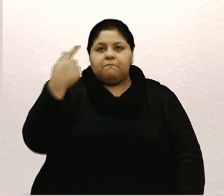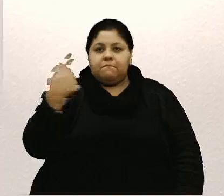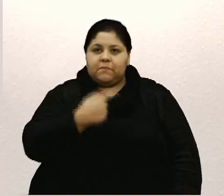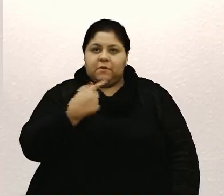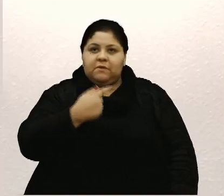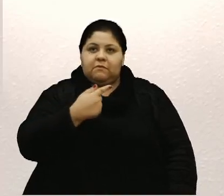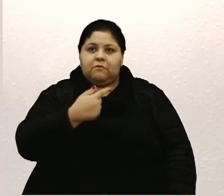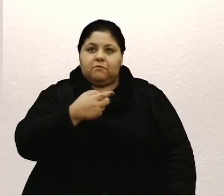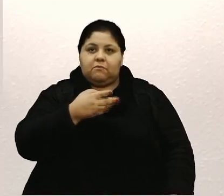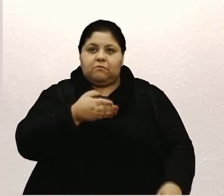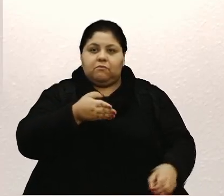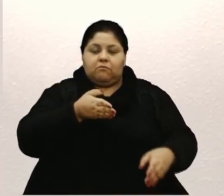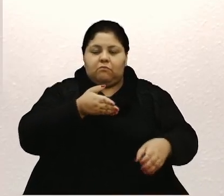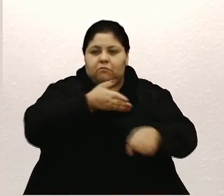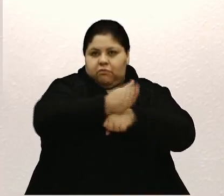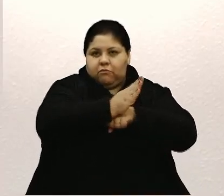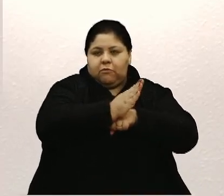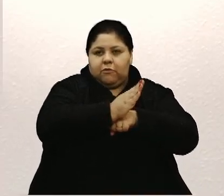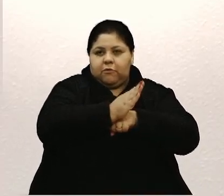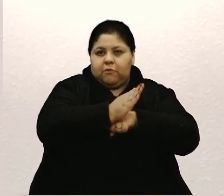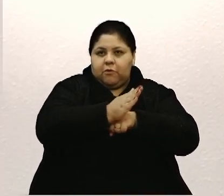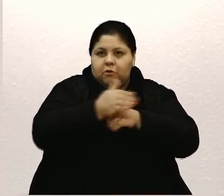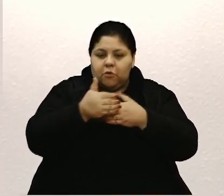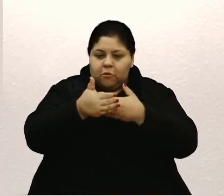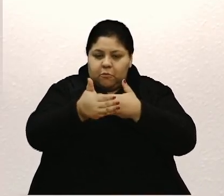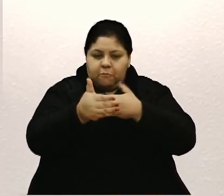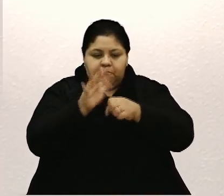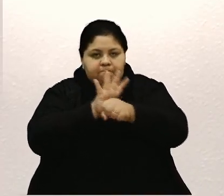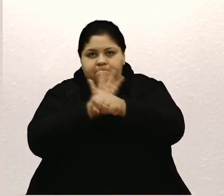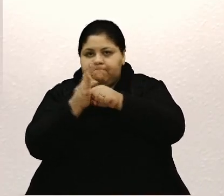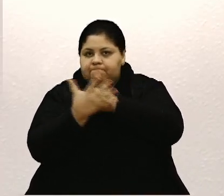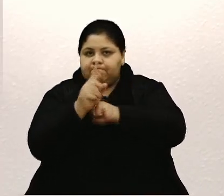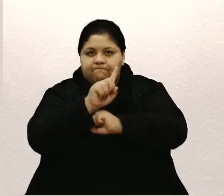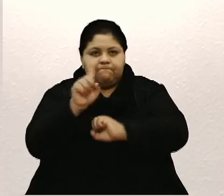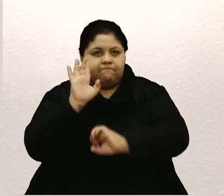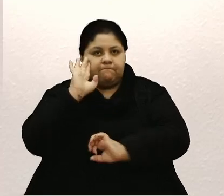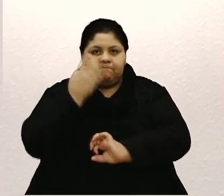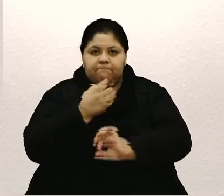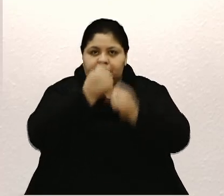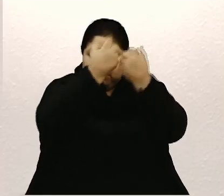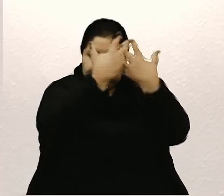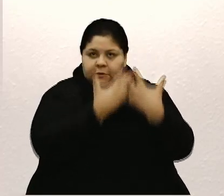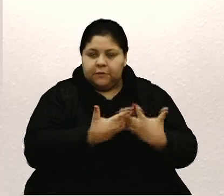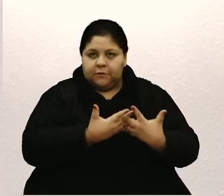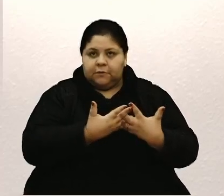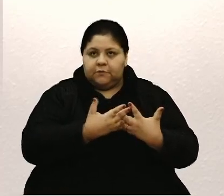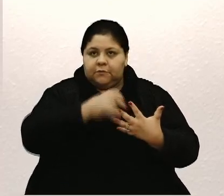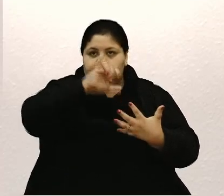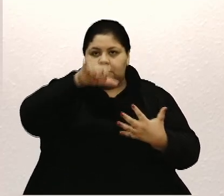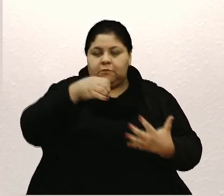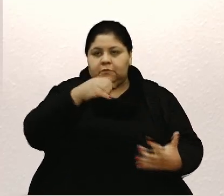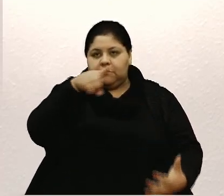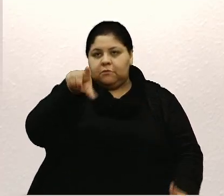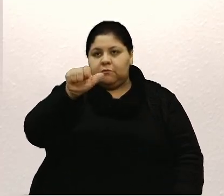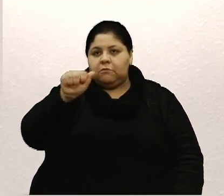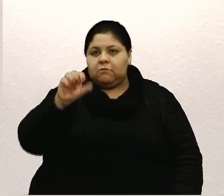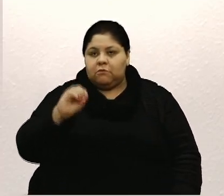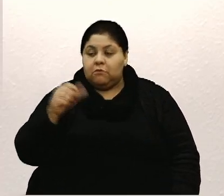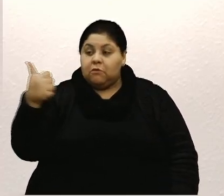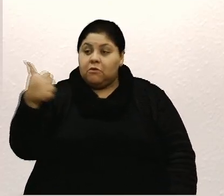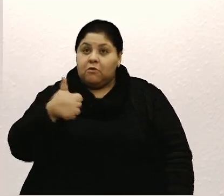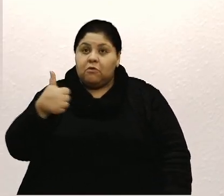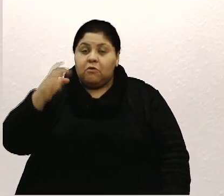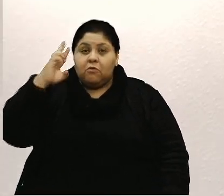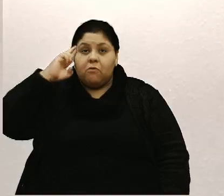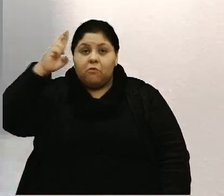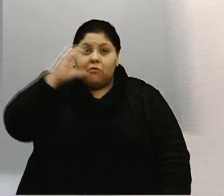edição, considerando que durante a pandemia não aconteceu. Relata que João Antônio Florian foi o primeiro patrão